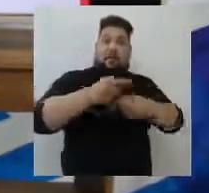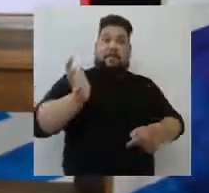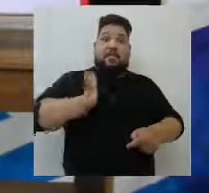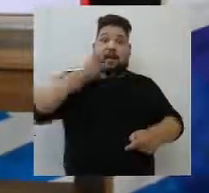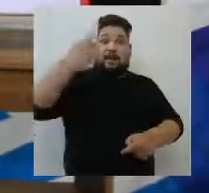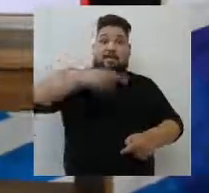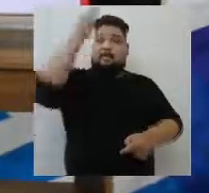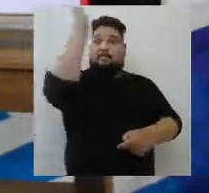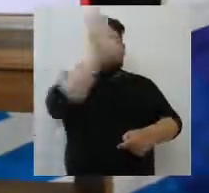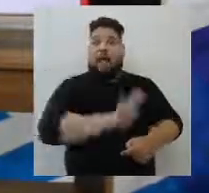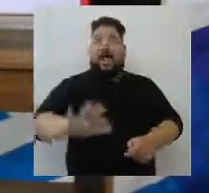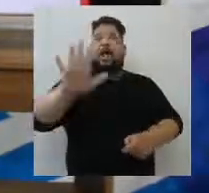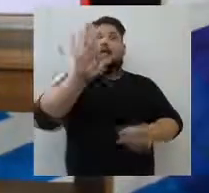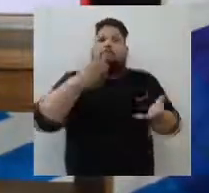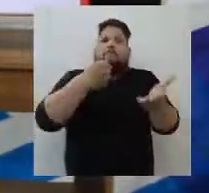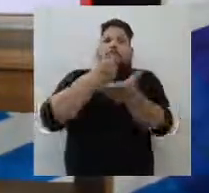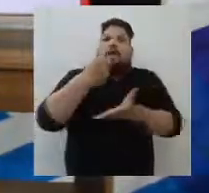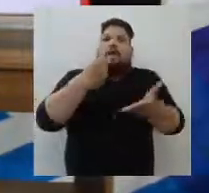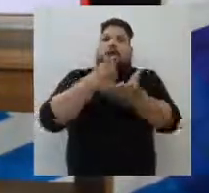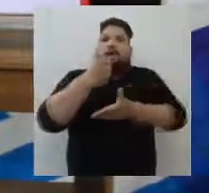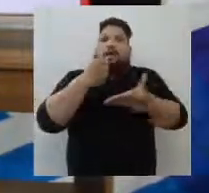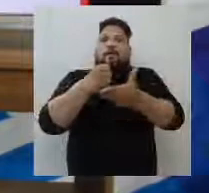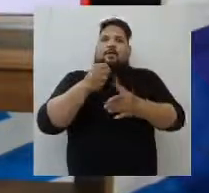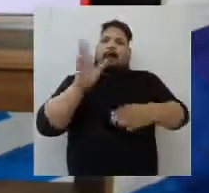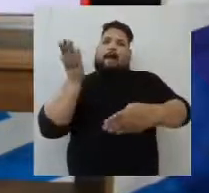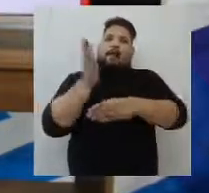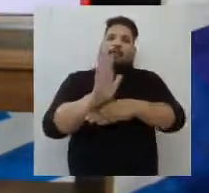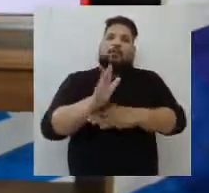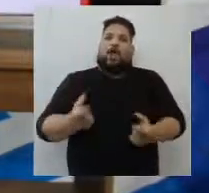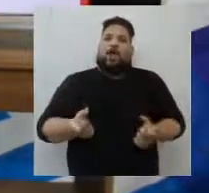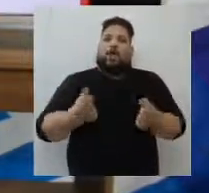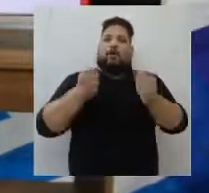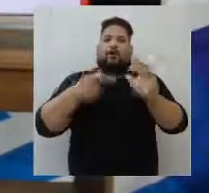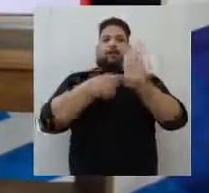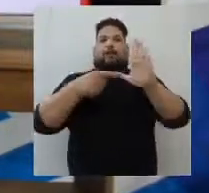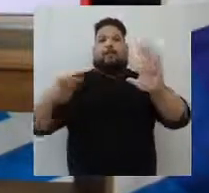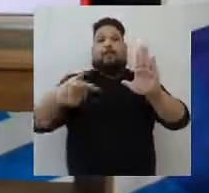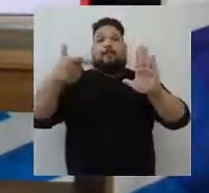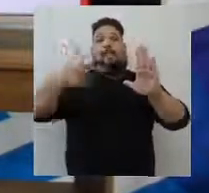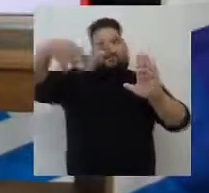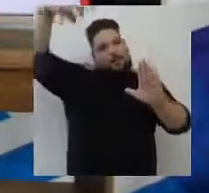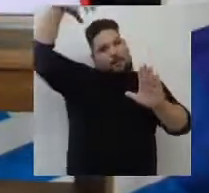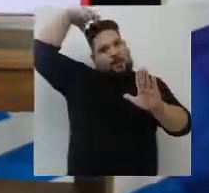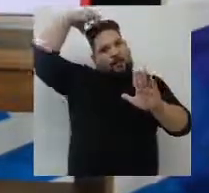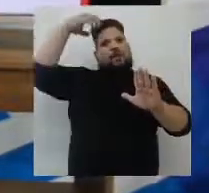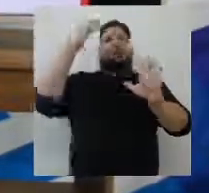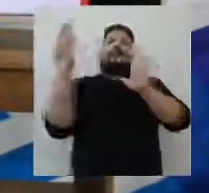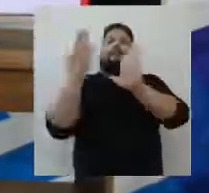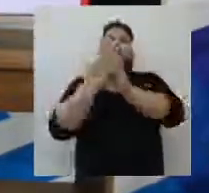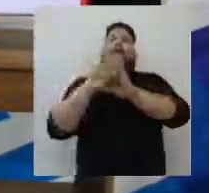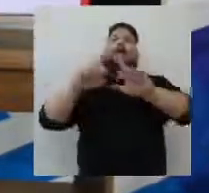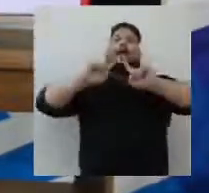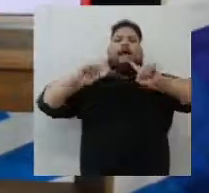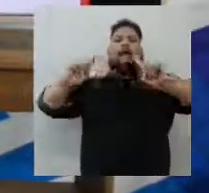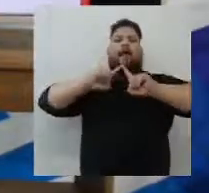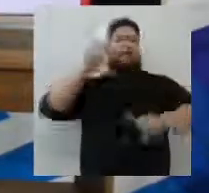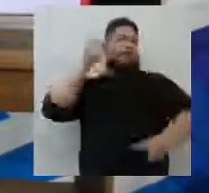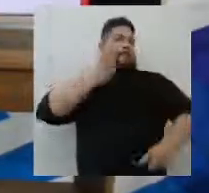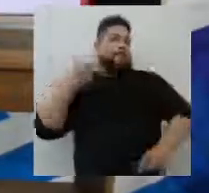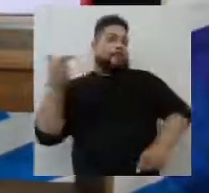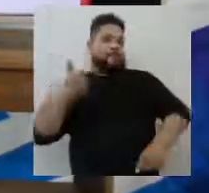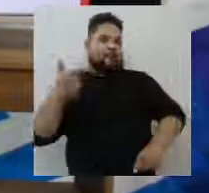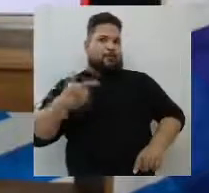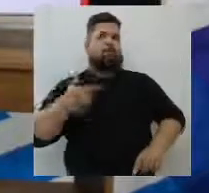um dos tripés de sustentação do Segundo Reinado, vão se queixar a Dom Pedro II, que toma como medida